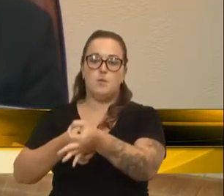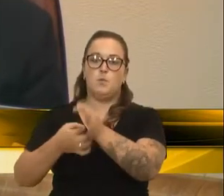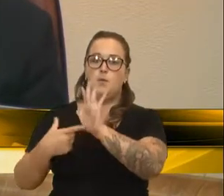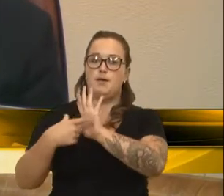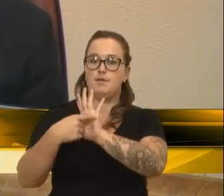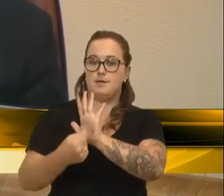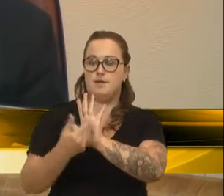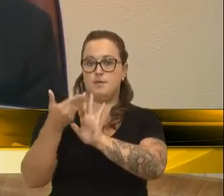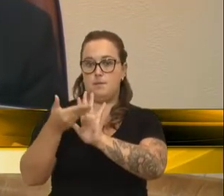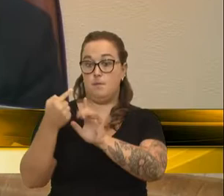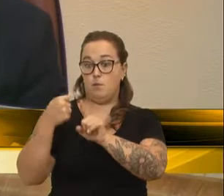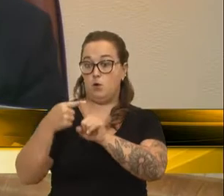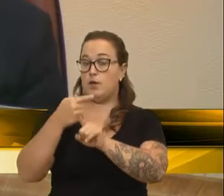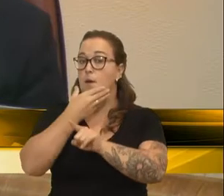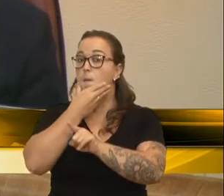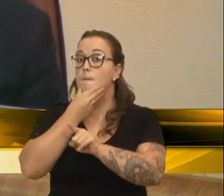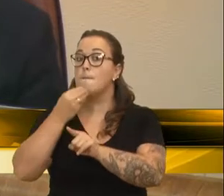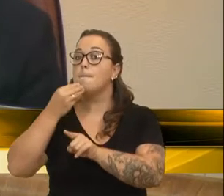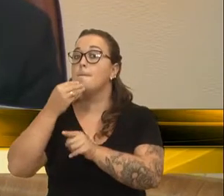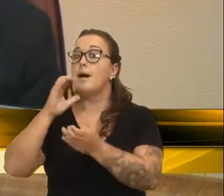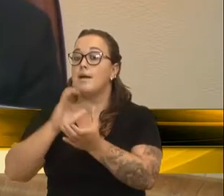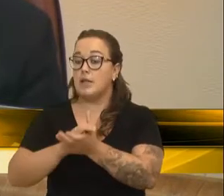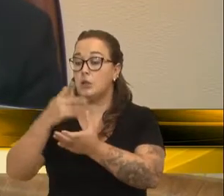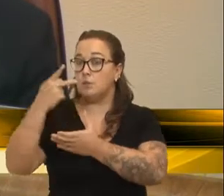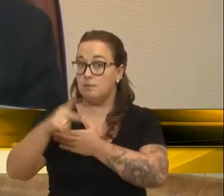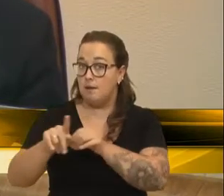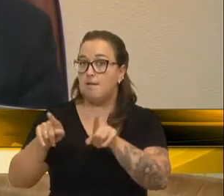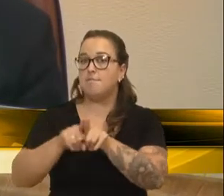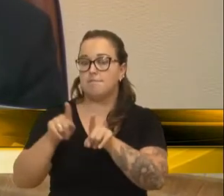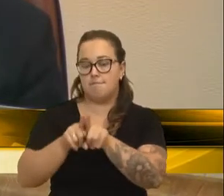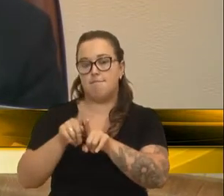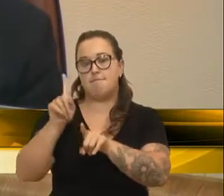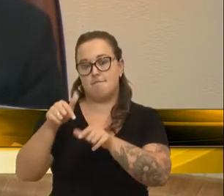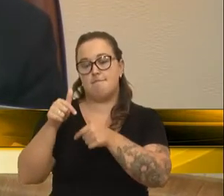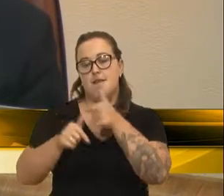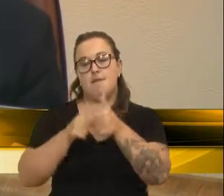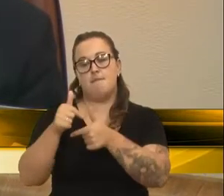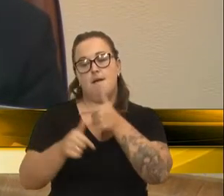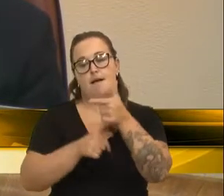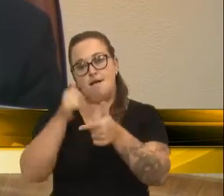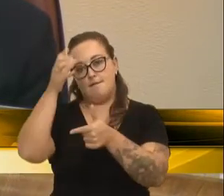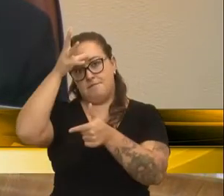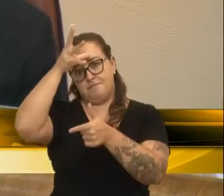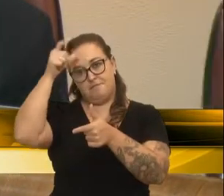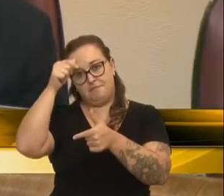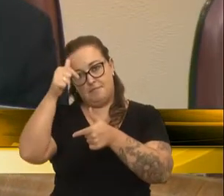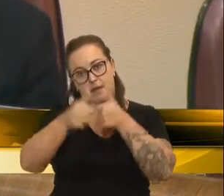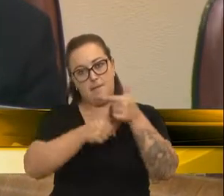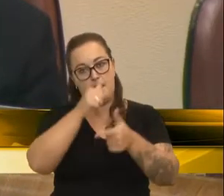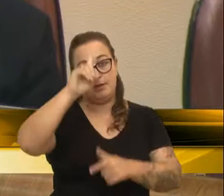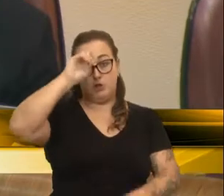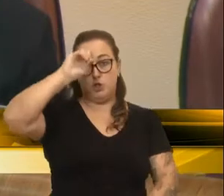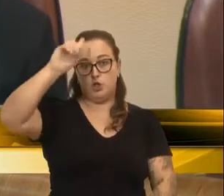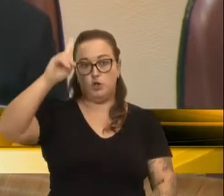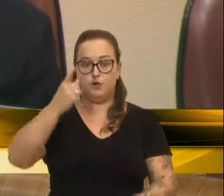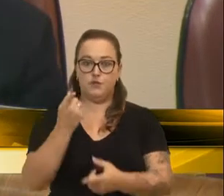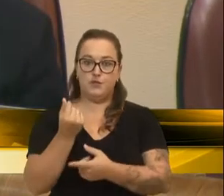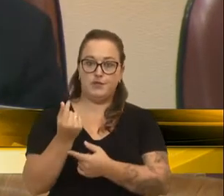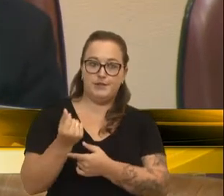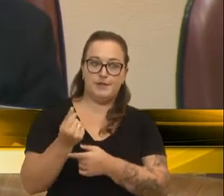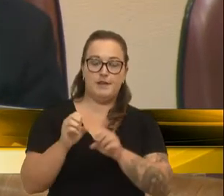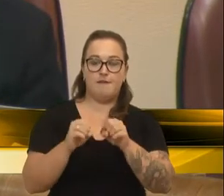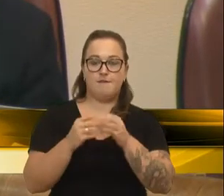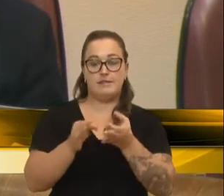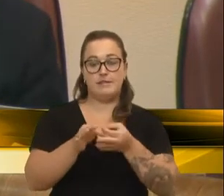que o seu marido também é comissionado do denunciado, exercendo suas funções de diretor financeiro da Festa da